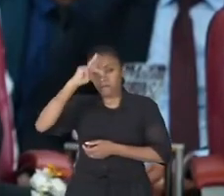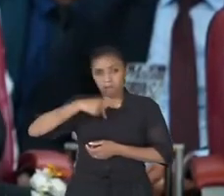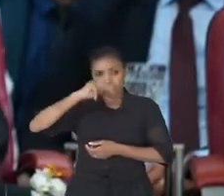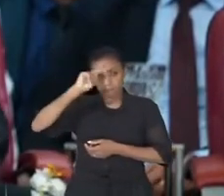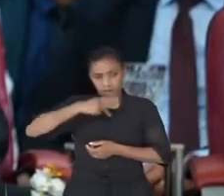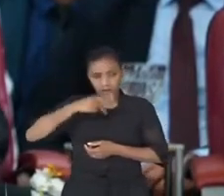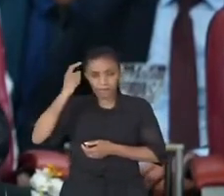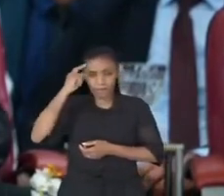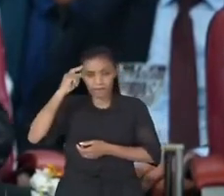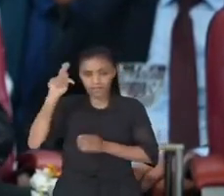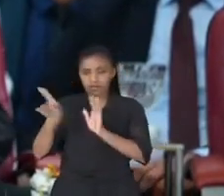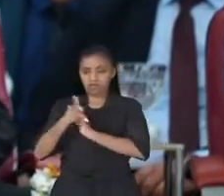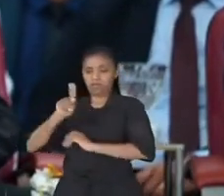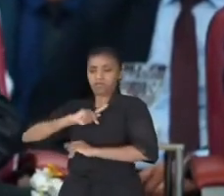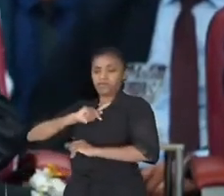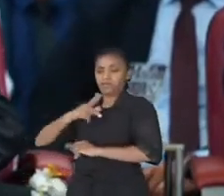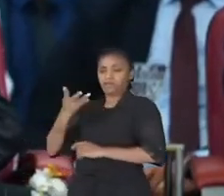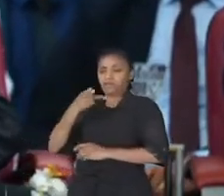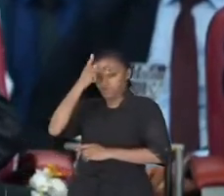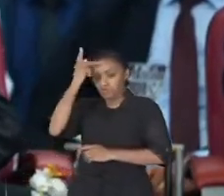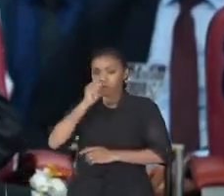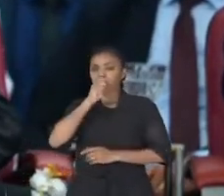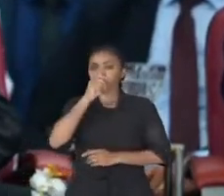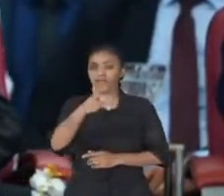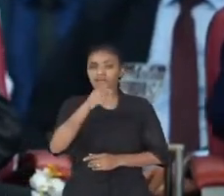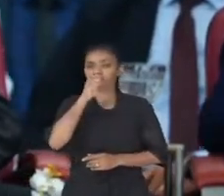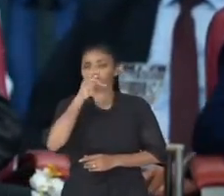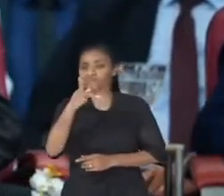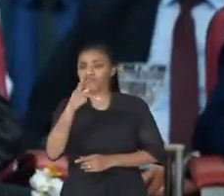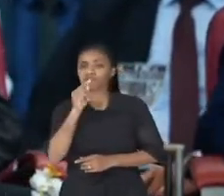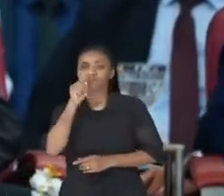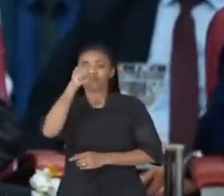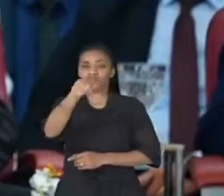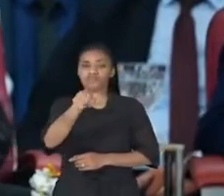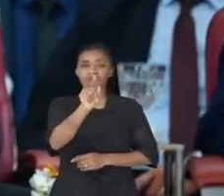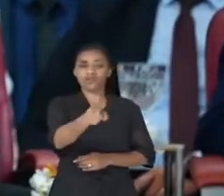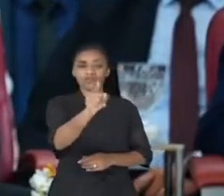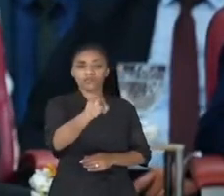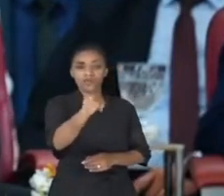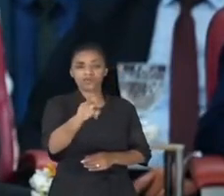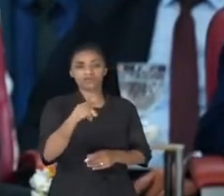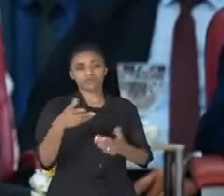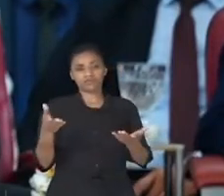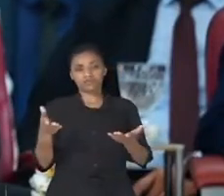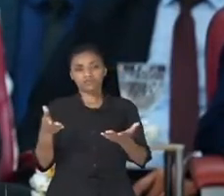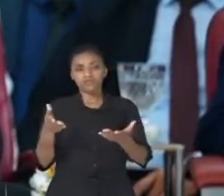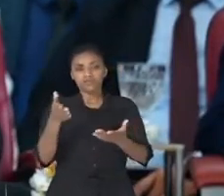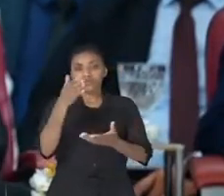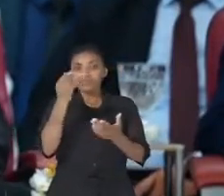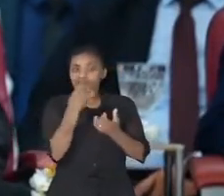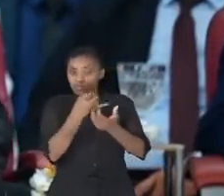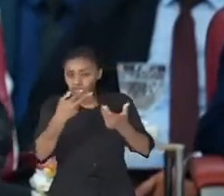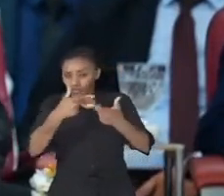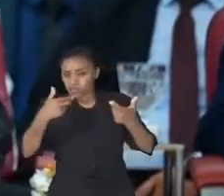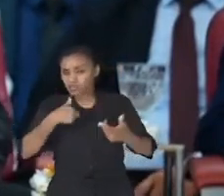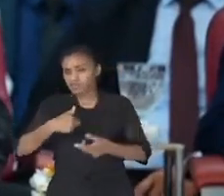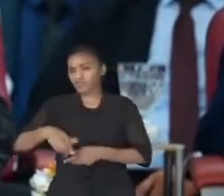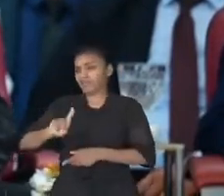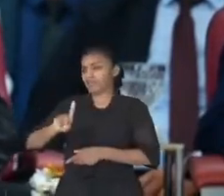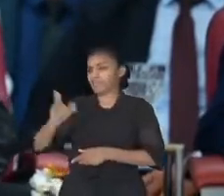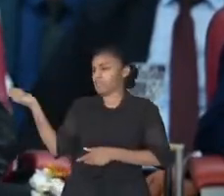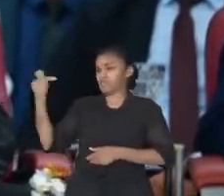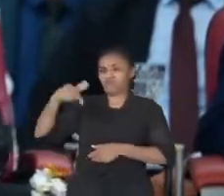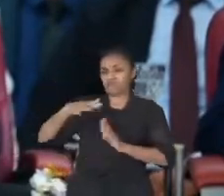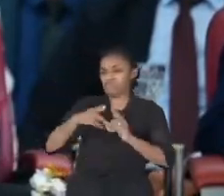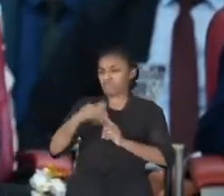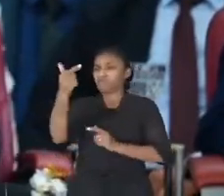umbigo. Você quer que venha para um culto e Deus levanta o profeta para ir falar com você direto, com o dedo apontado no seu nariz. E se isso não acontecer, você diz, não vem mais essa igreja,